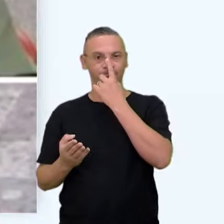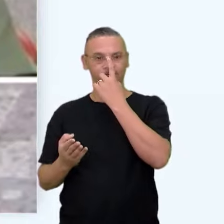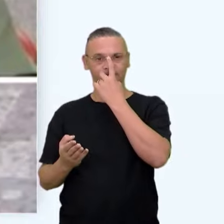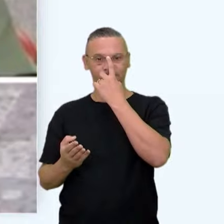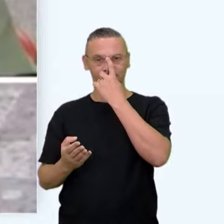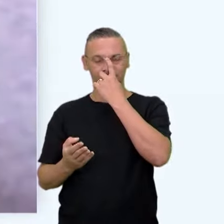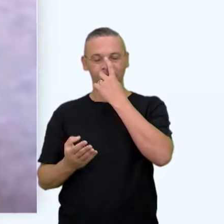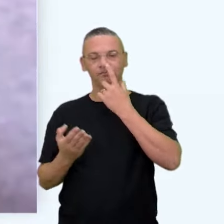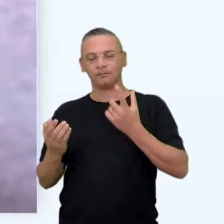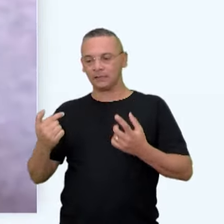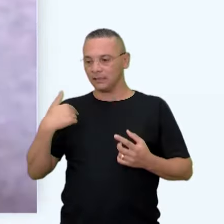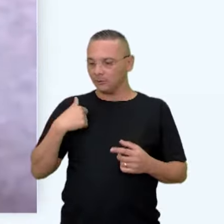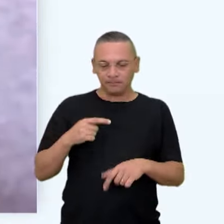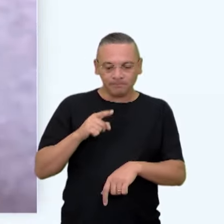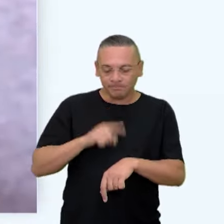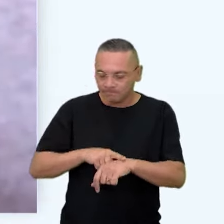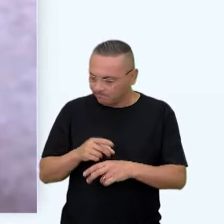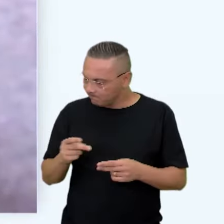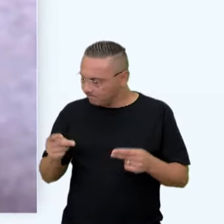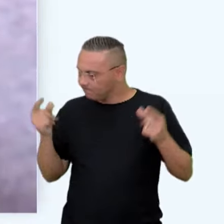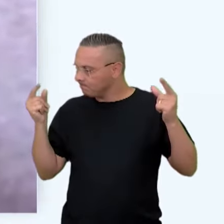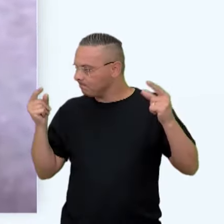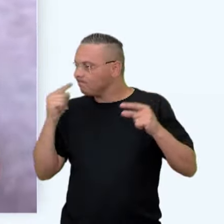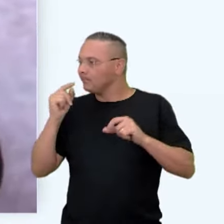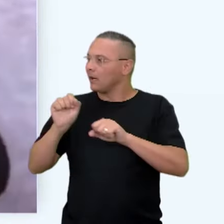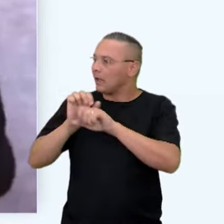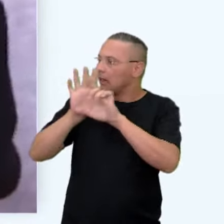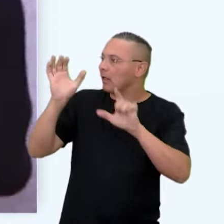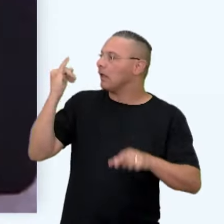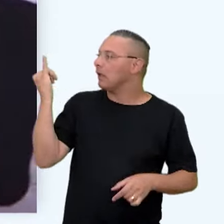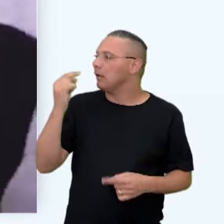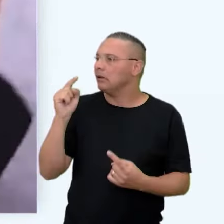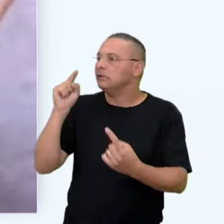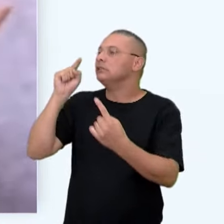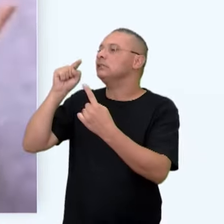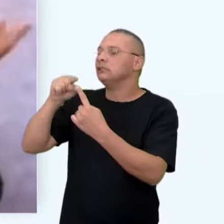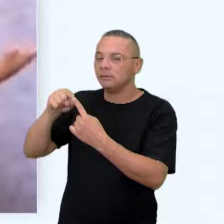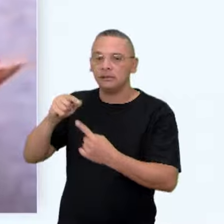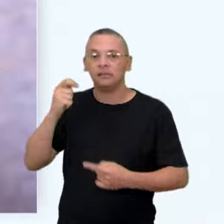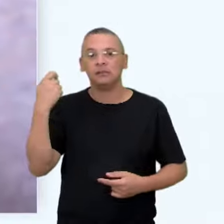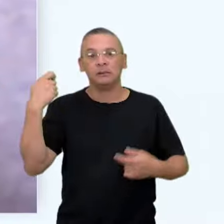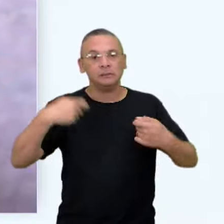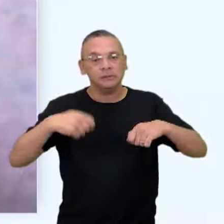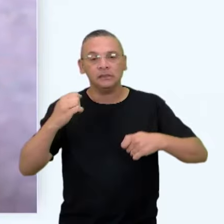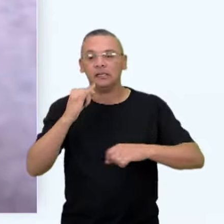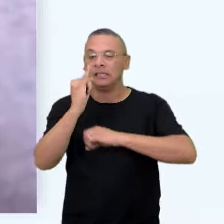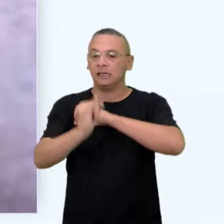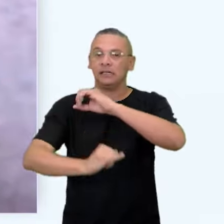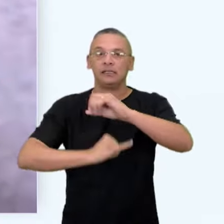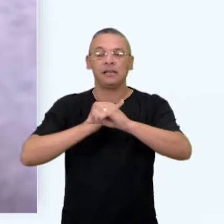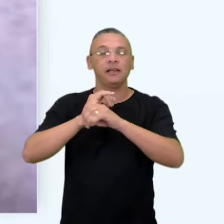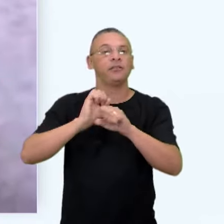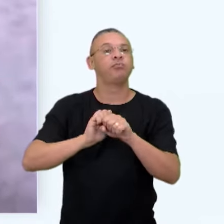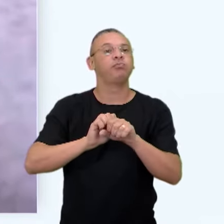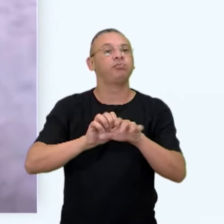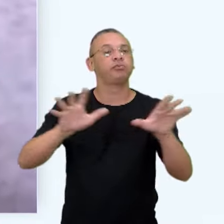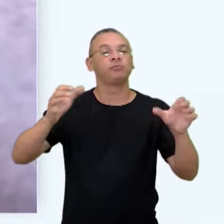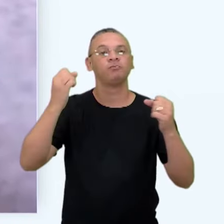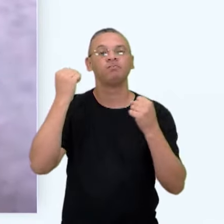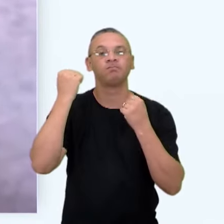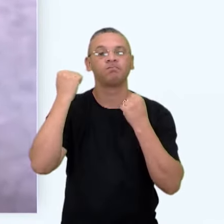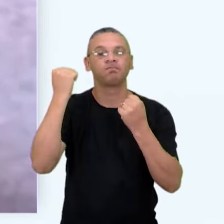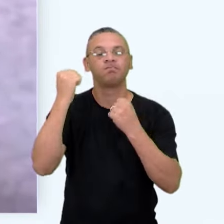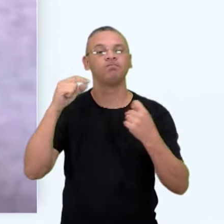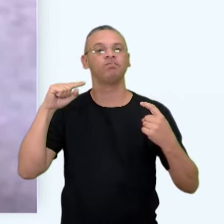Naquele momento, para mim, já estava muito claro qual seria o potencial da internet como um meio